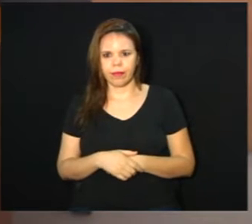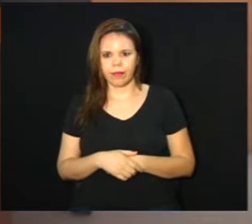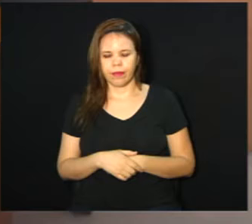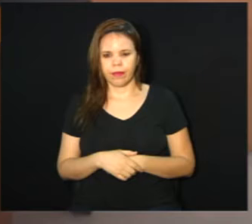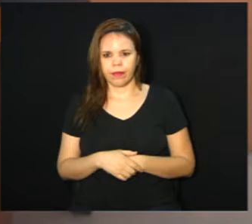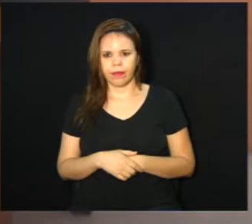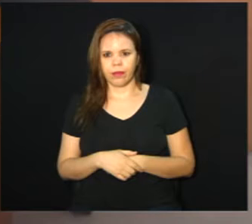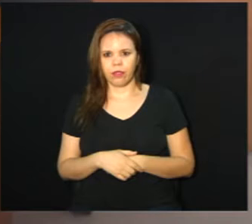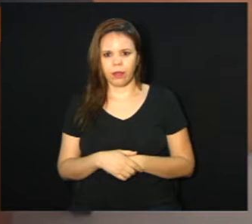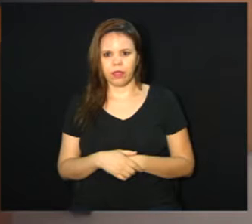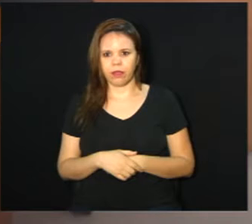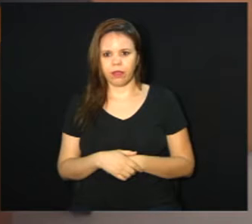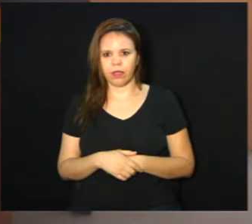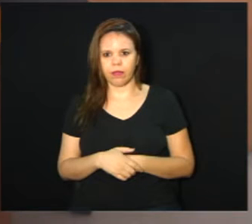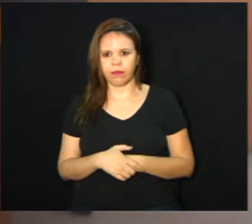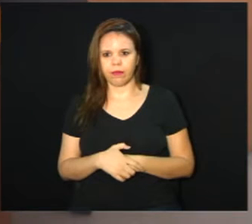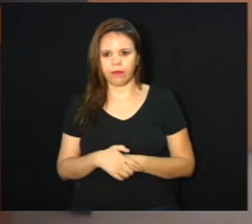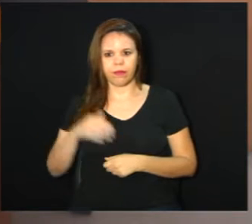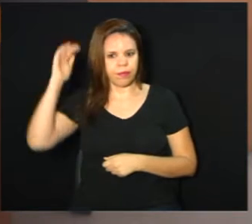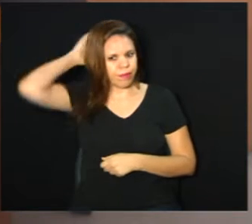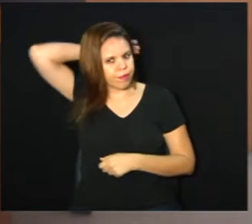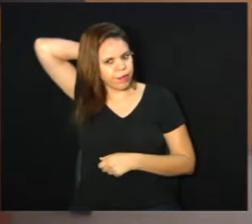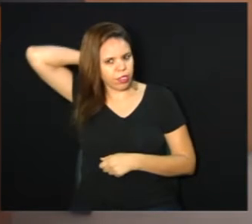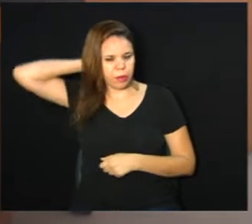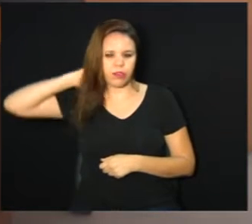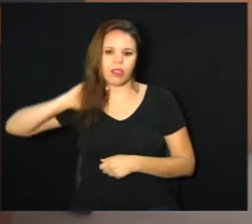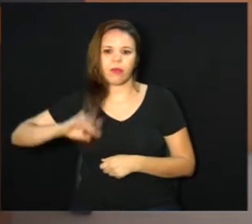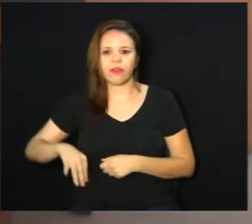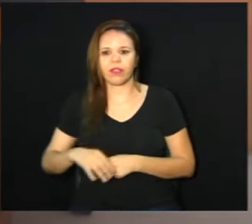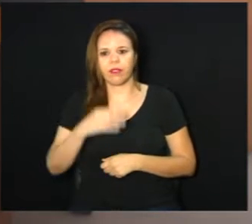vereador Vinícius pelo convite.